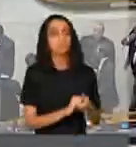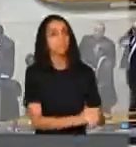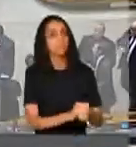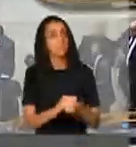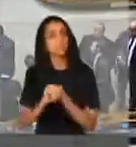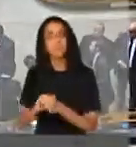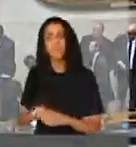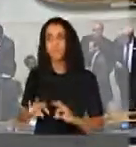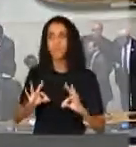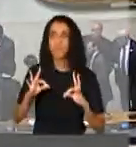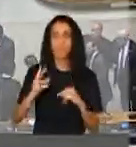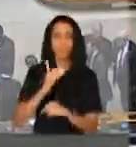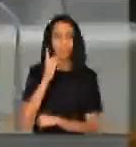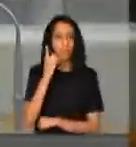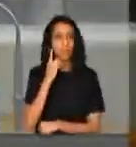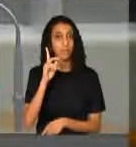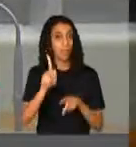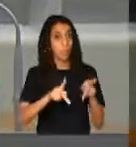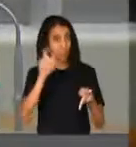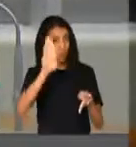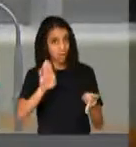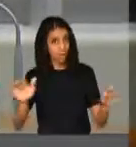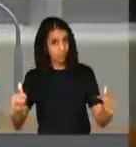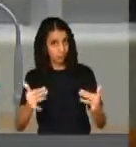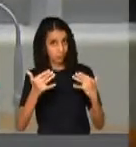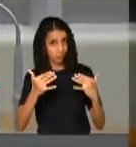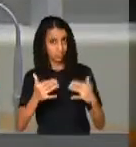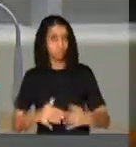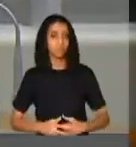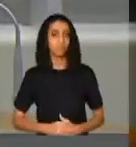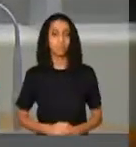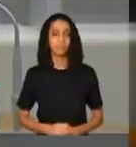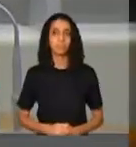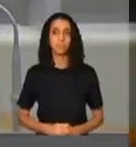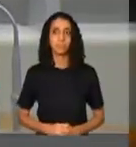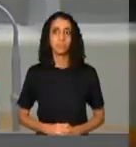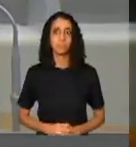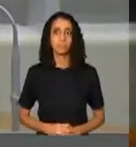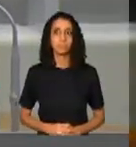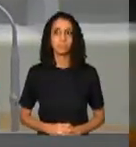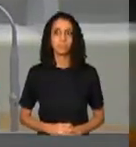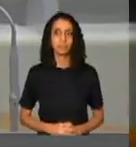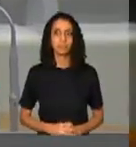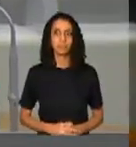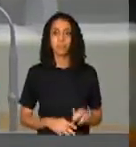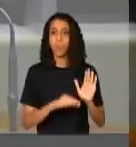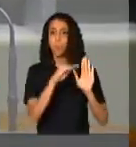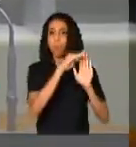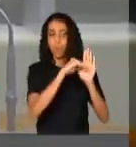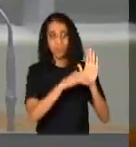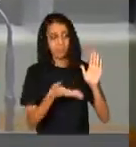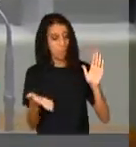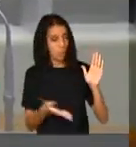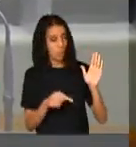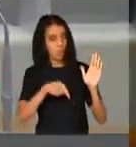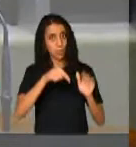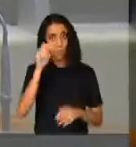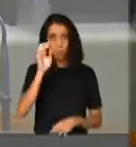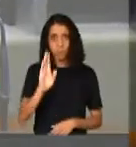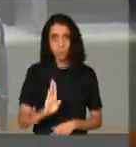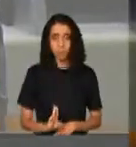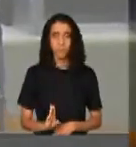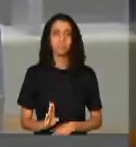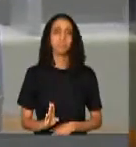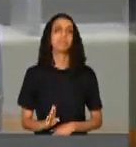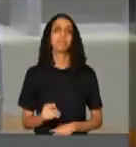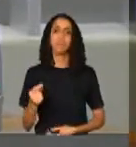deputados e deputadas, ao povo brasileiro que nos assiste, dizer que a ordem do dia no Brasil